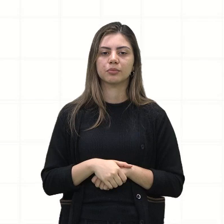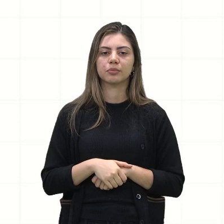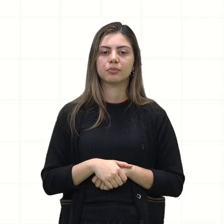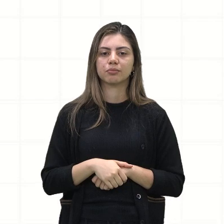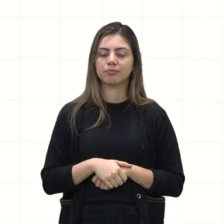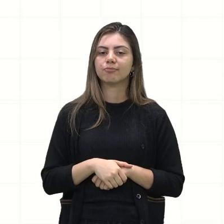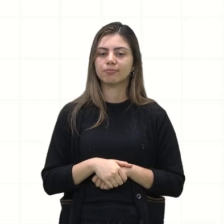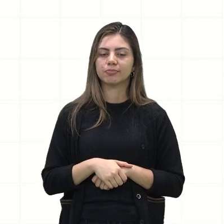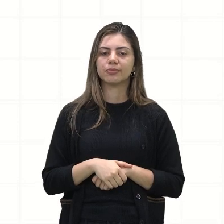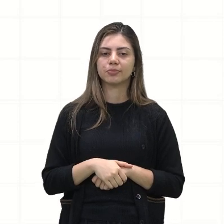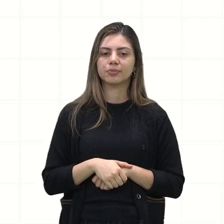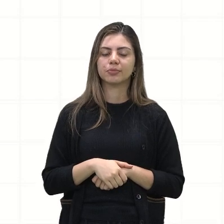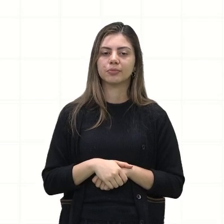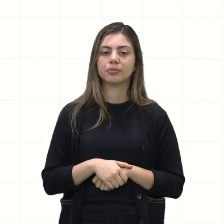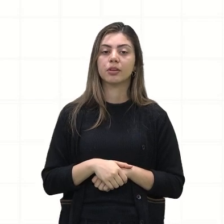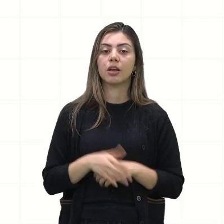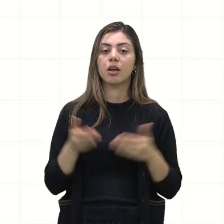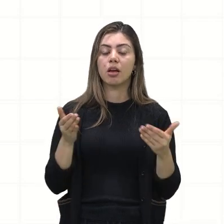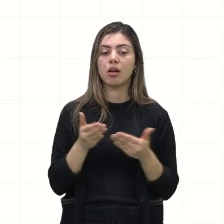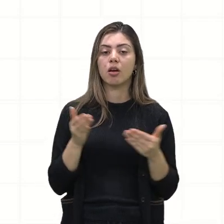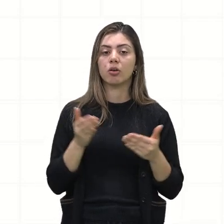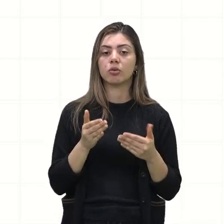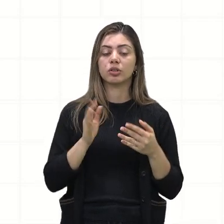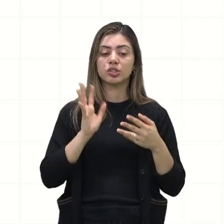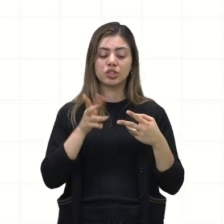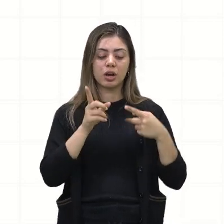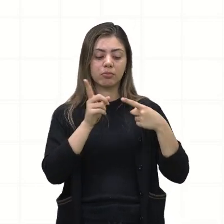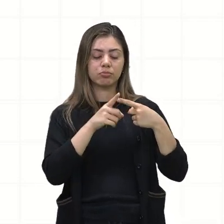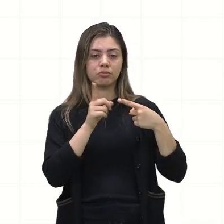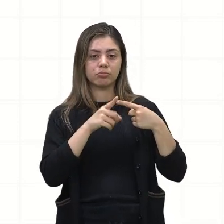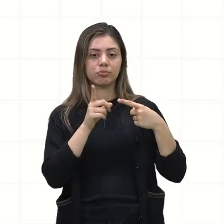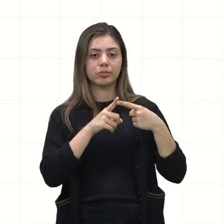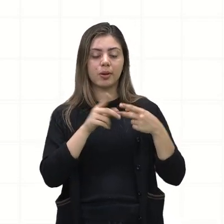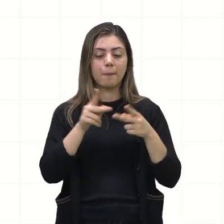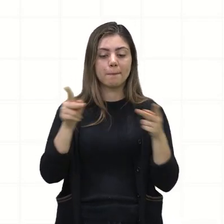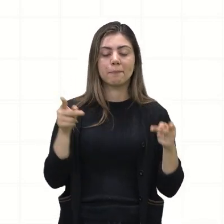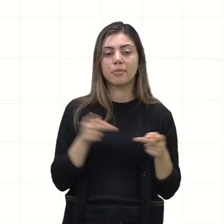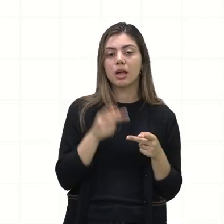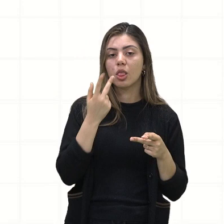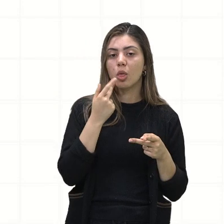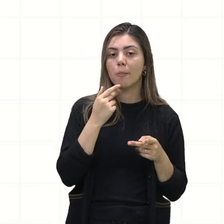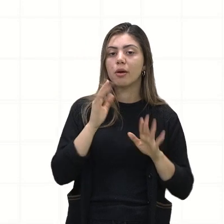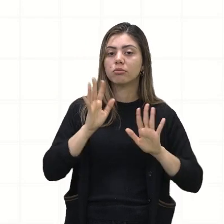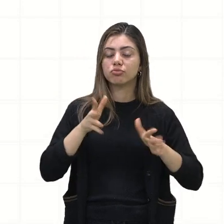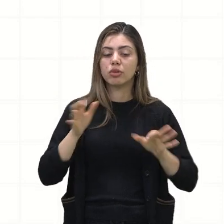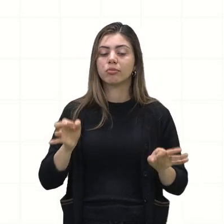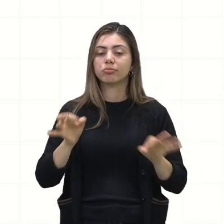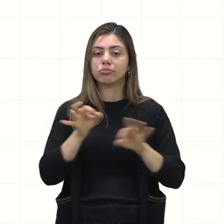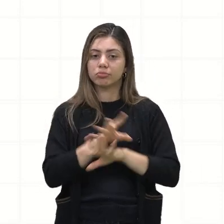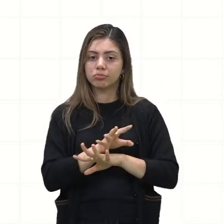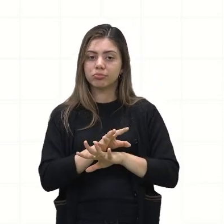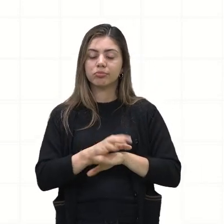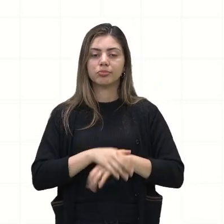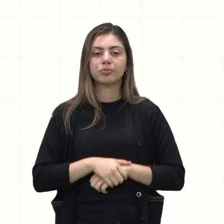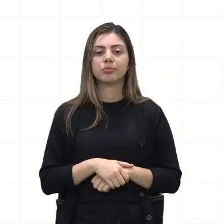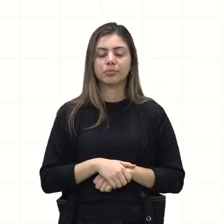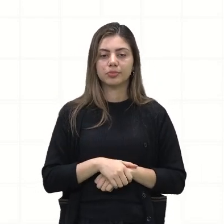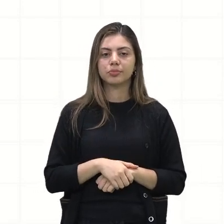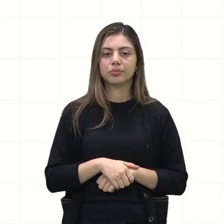Vamos lá. Ó. Agora, nós esgotamos aqui, né, o